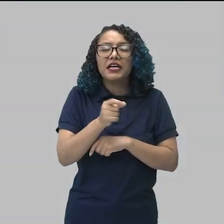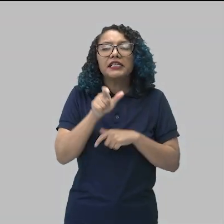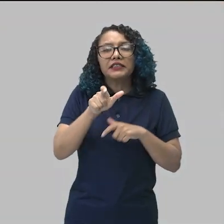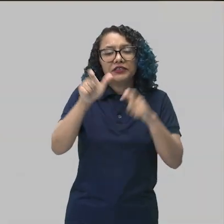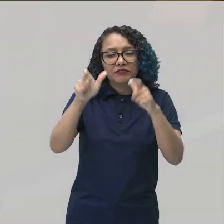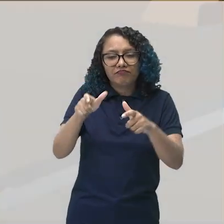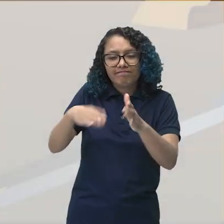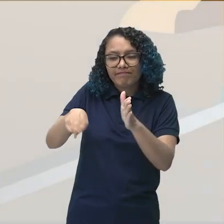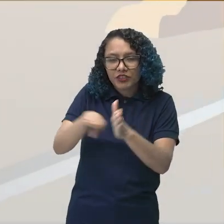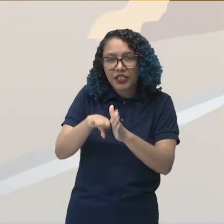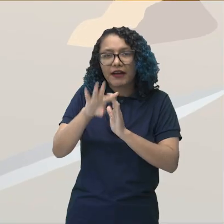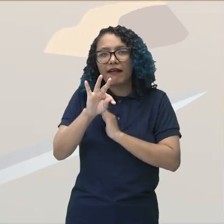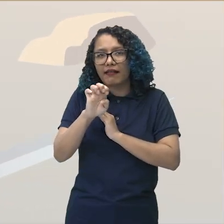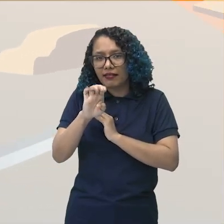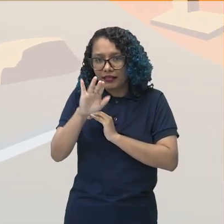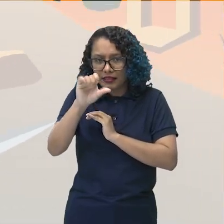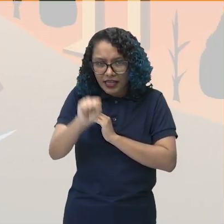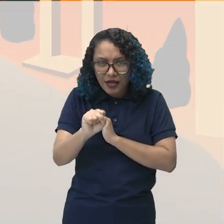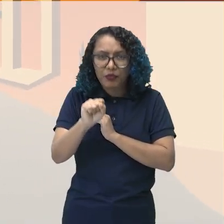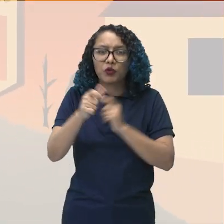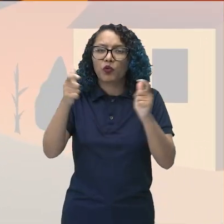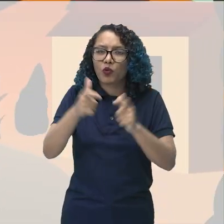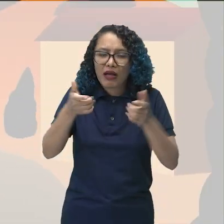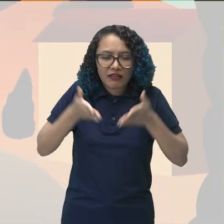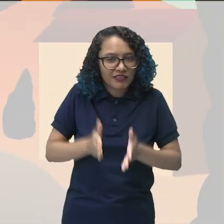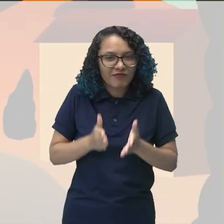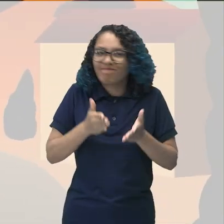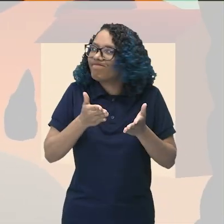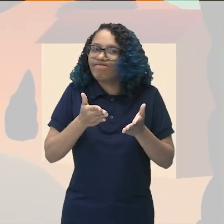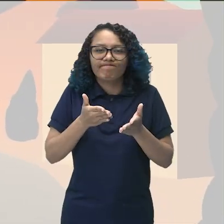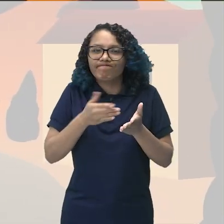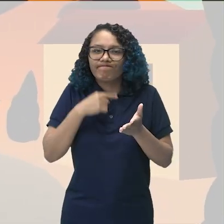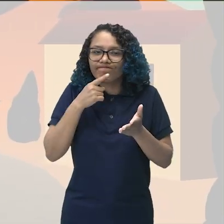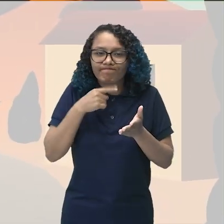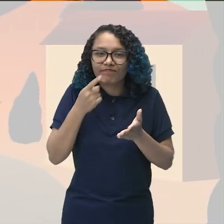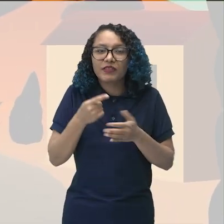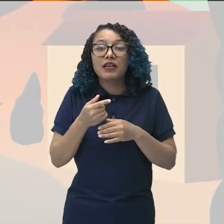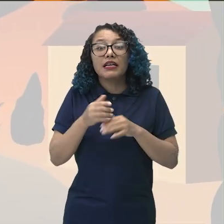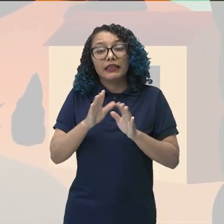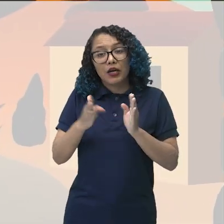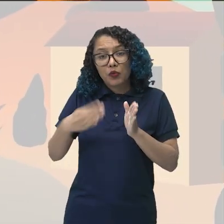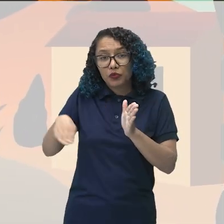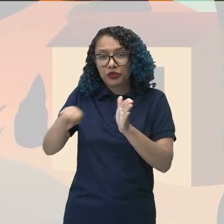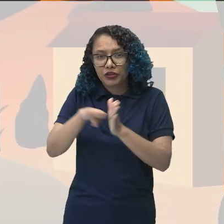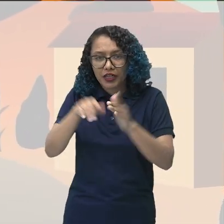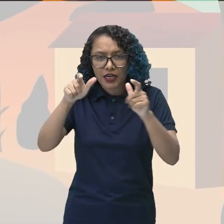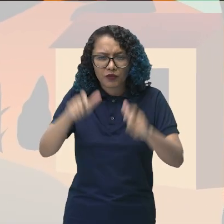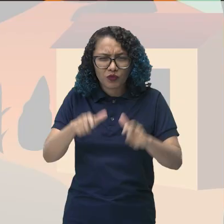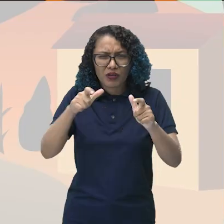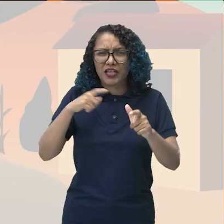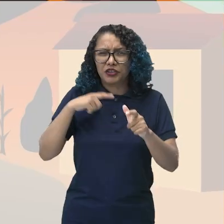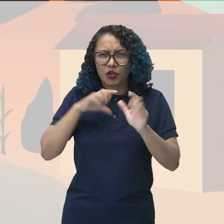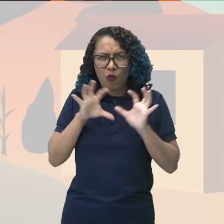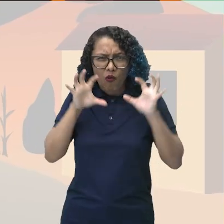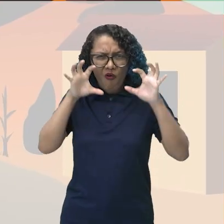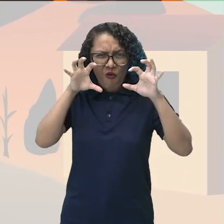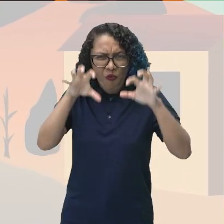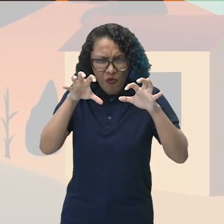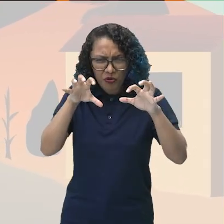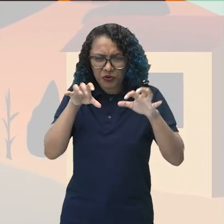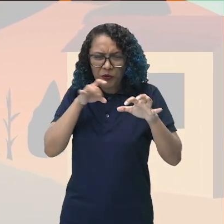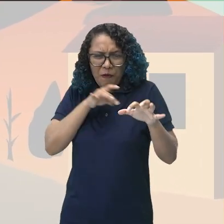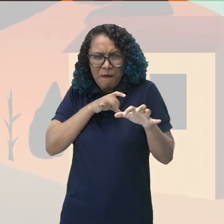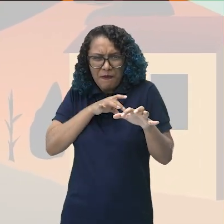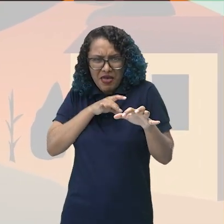Tebas. Sem saber sua origem, Édipo chega em Tebas, onde é surpreendido por uma criatura que lá vivia e causava